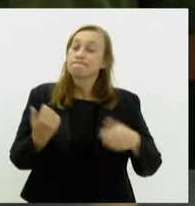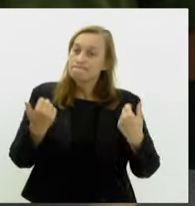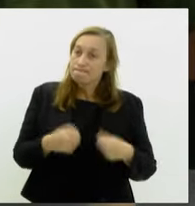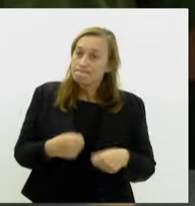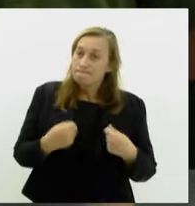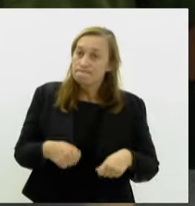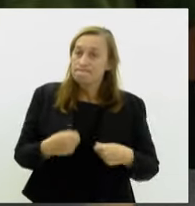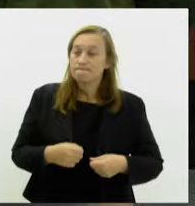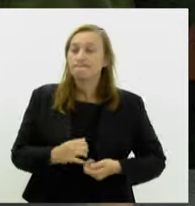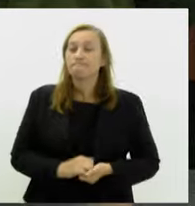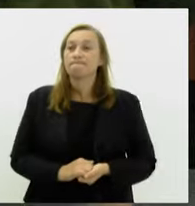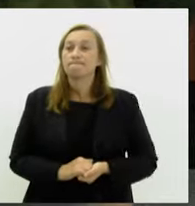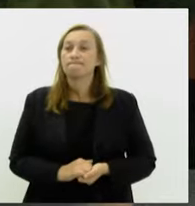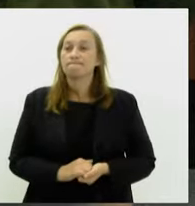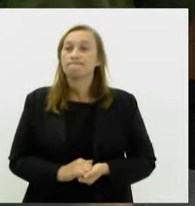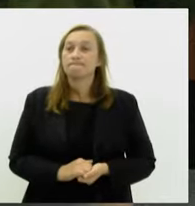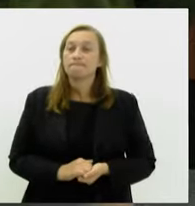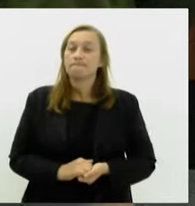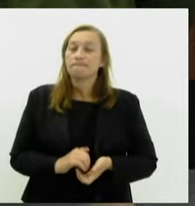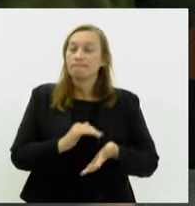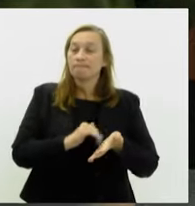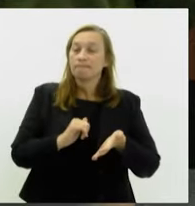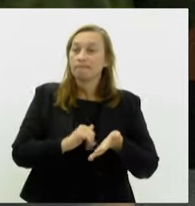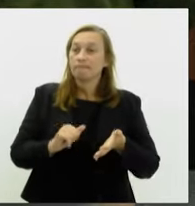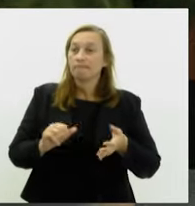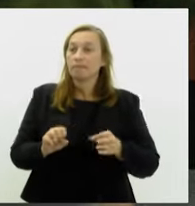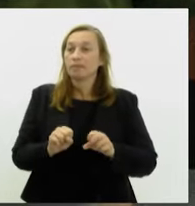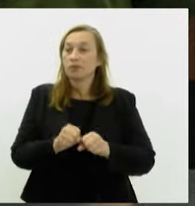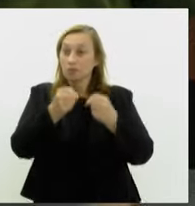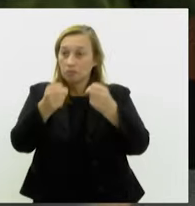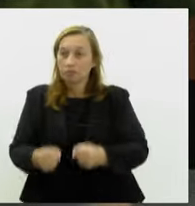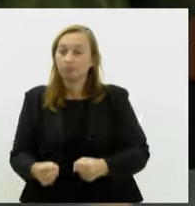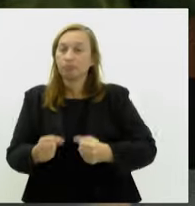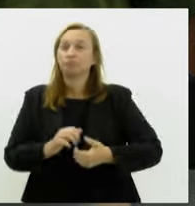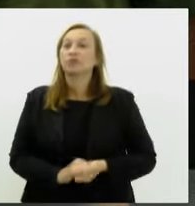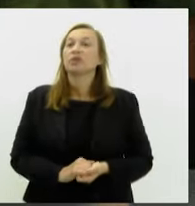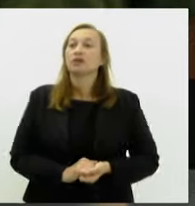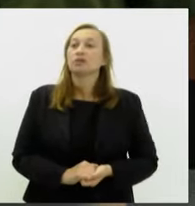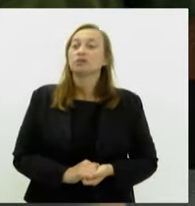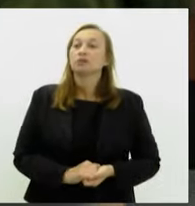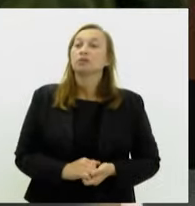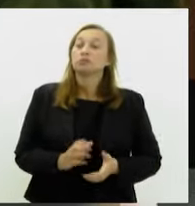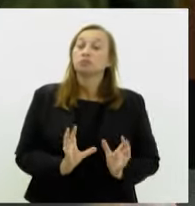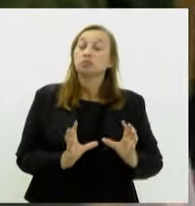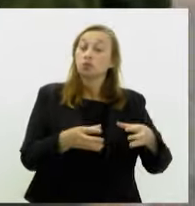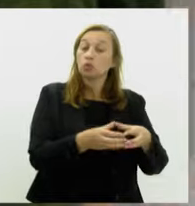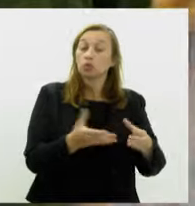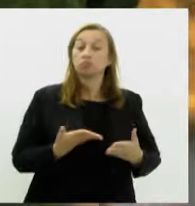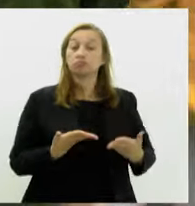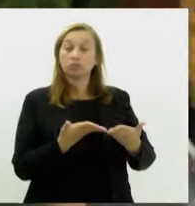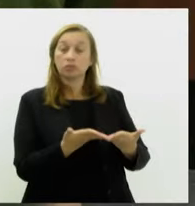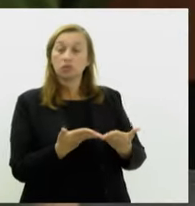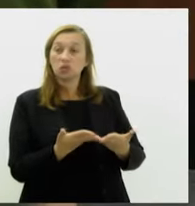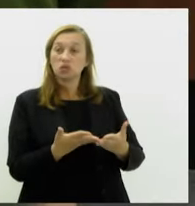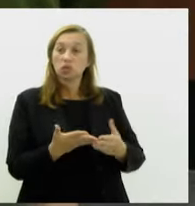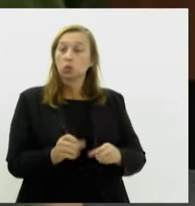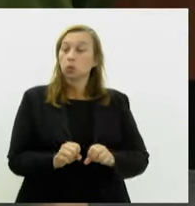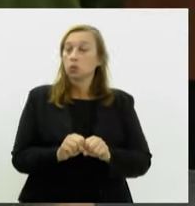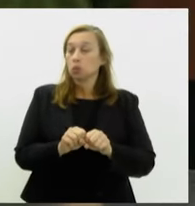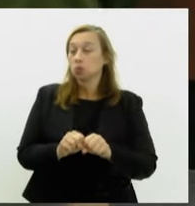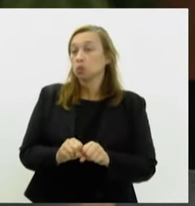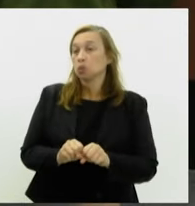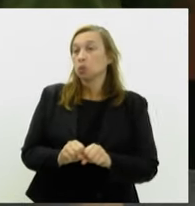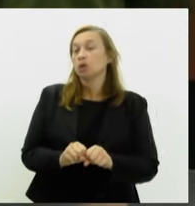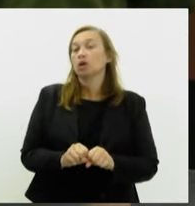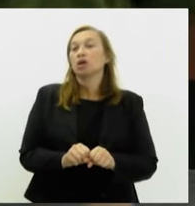precisa desfazer essas estruturas de poder que estão tomadas por esses grupos e por uma estrutura criminosa